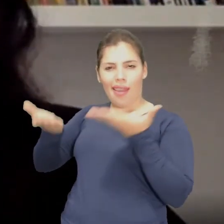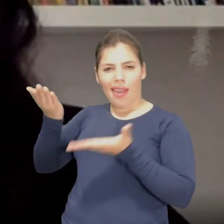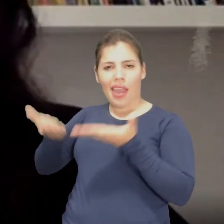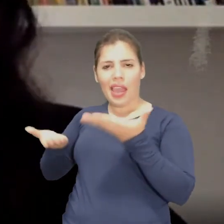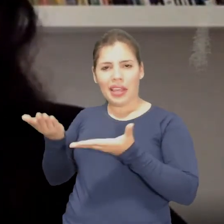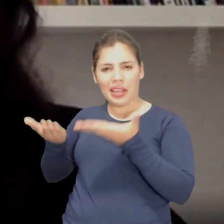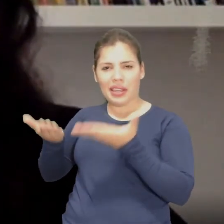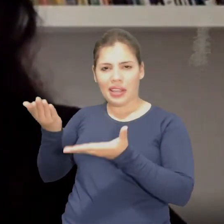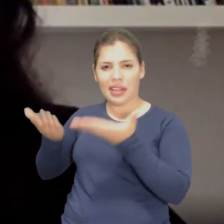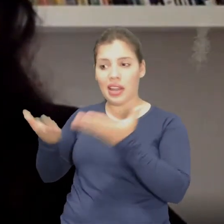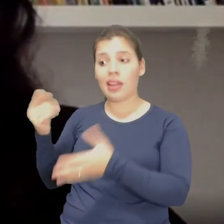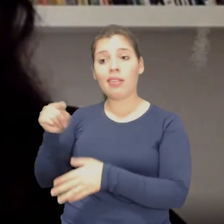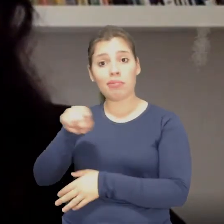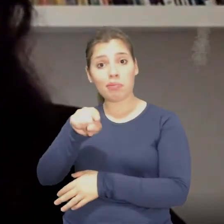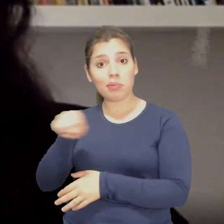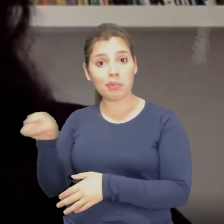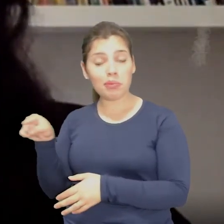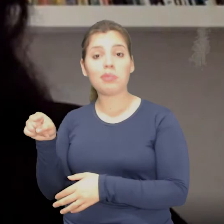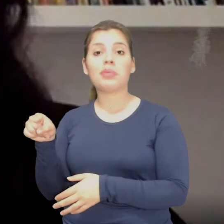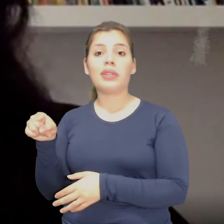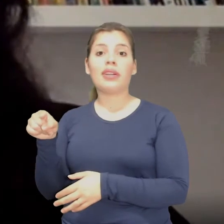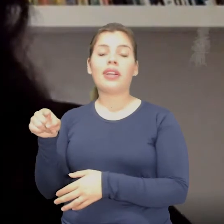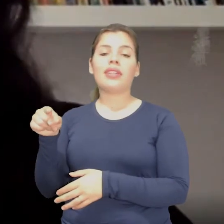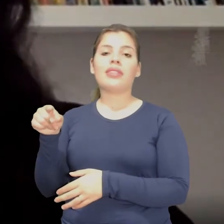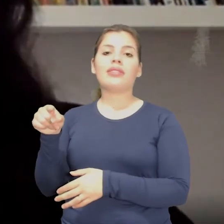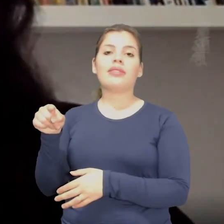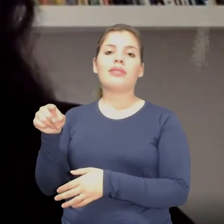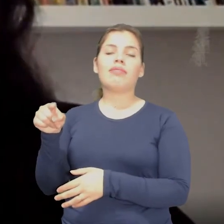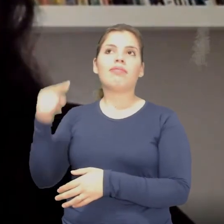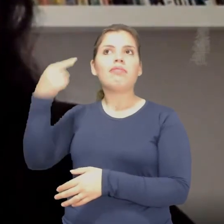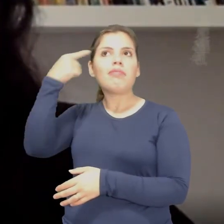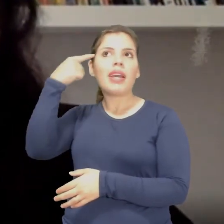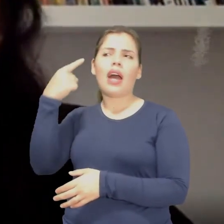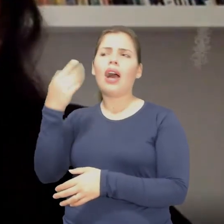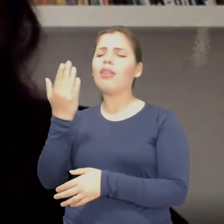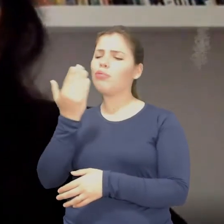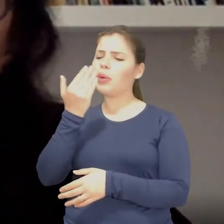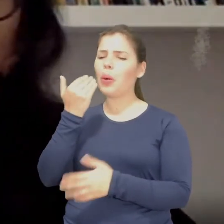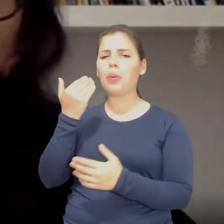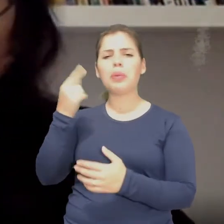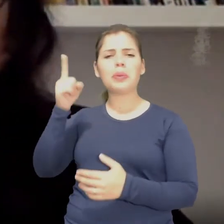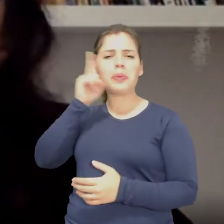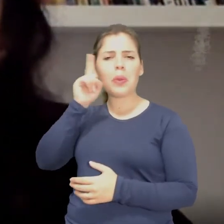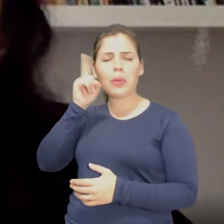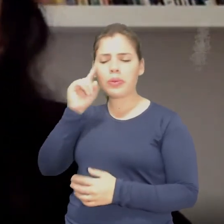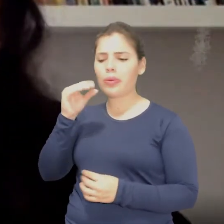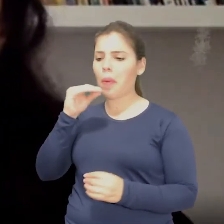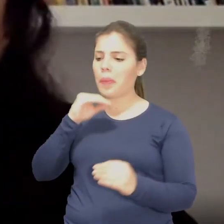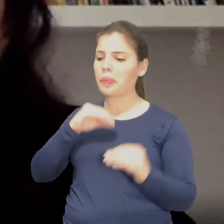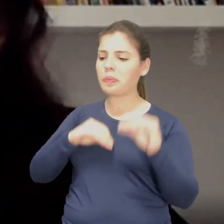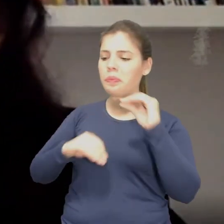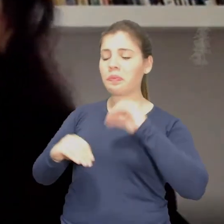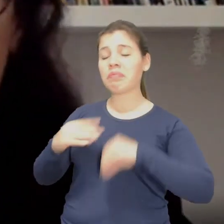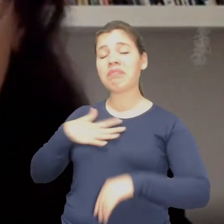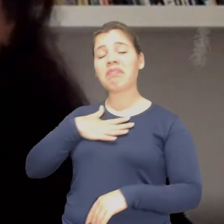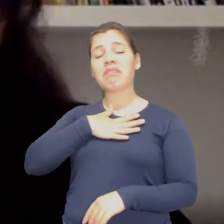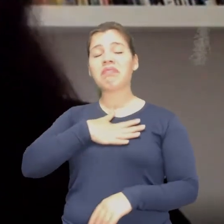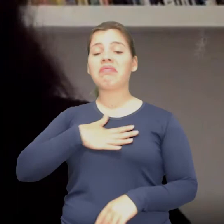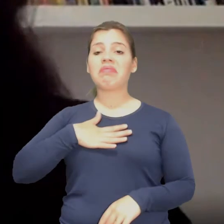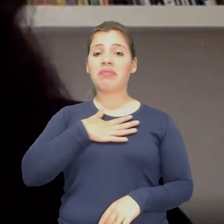conseguem flexibilizar isso um pouco mais e levar a comida para o seu prazer diário,